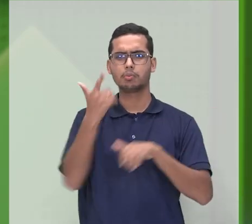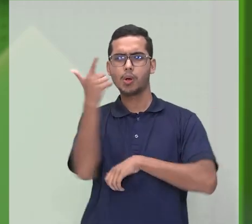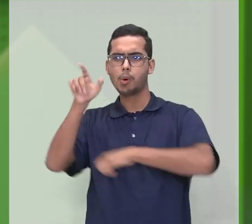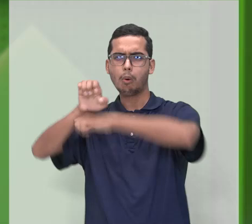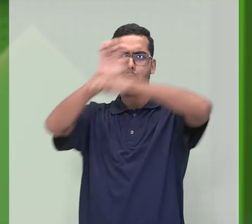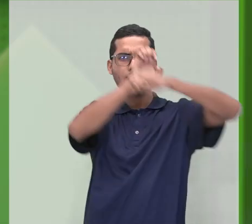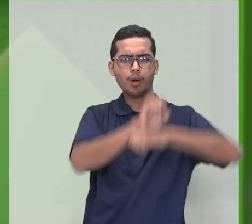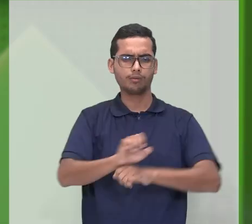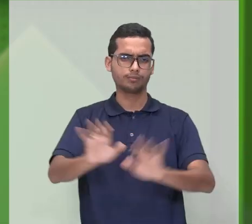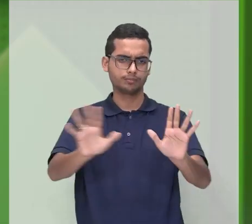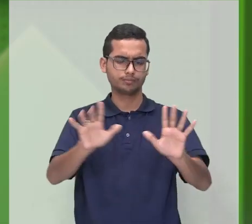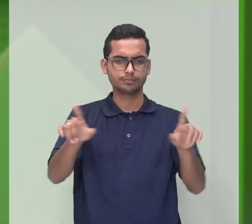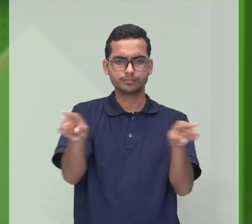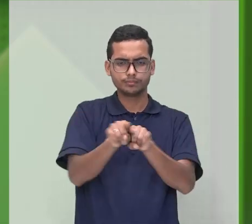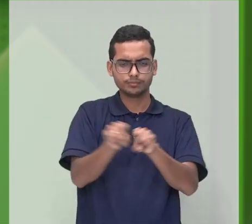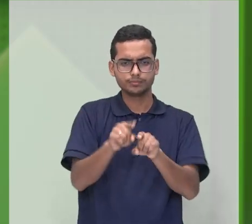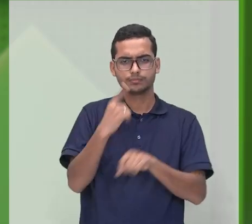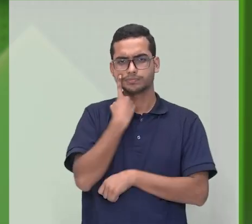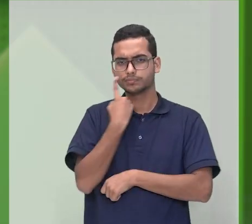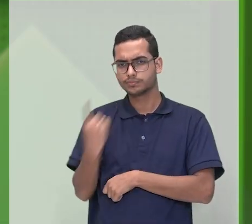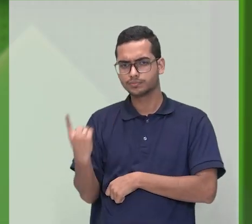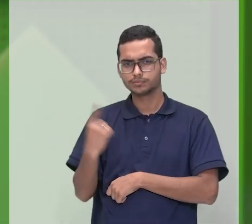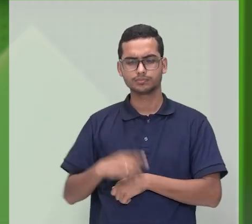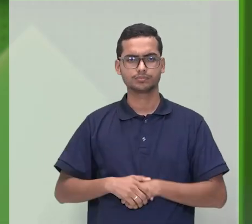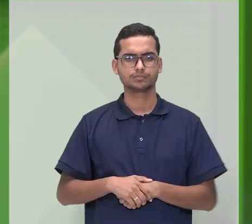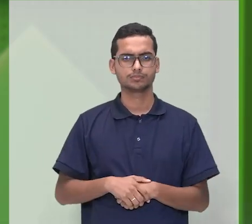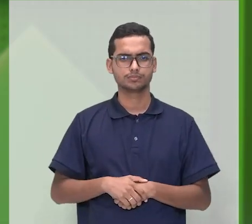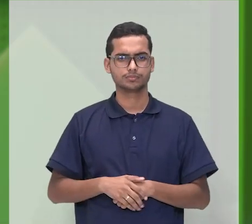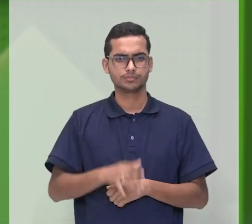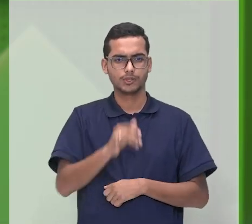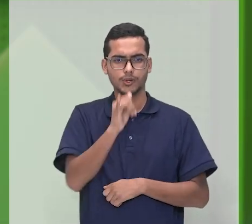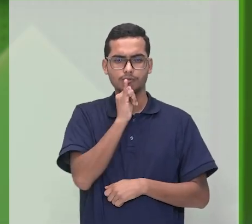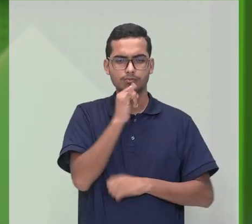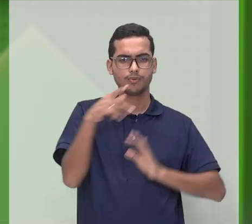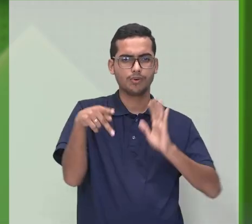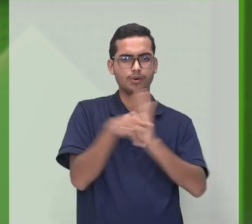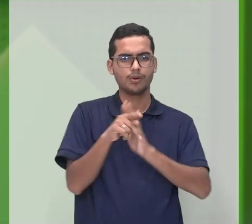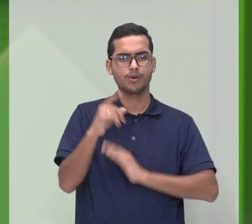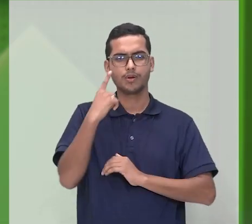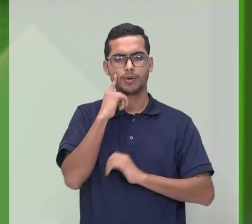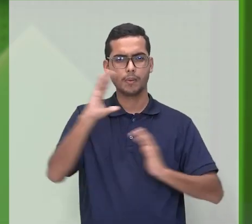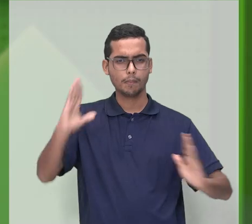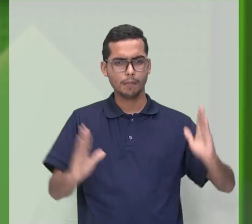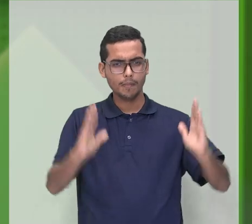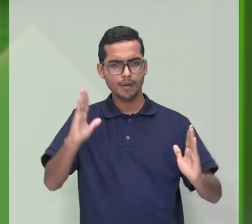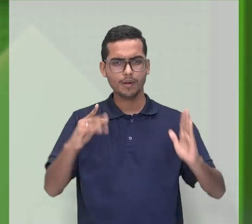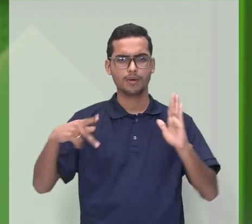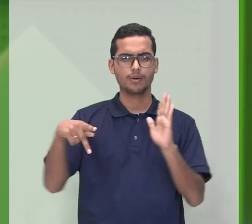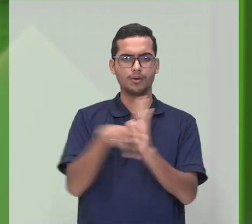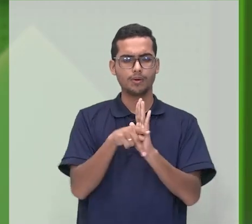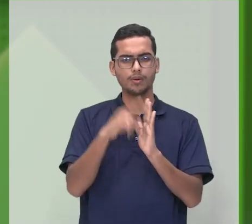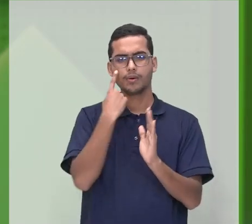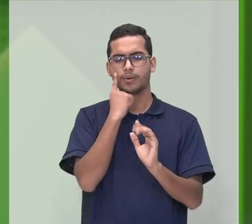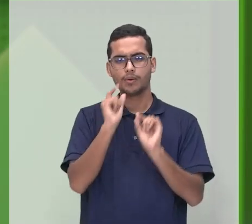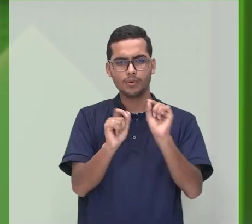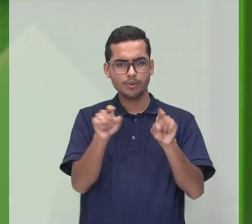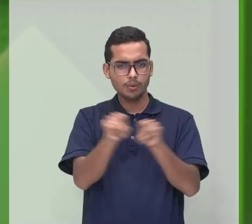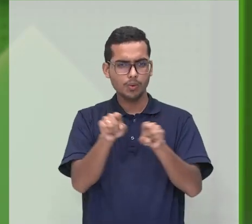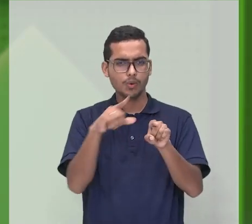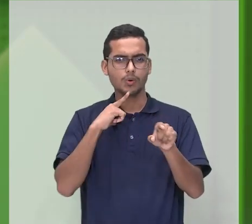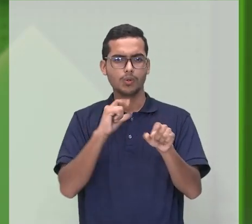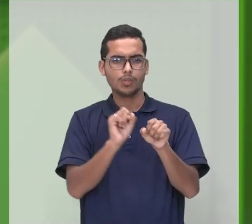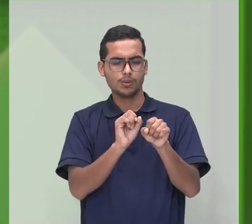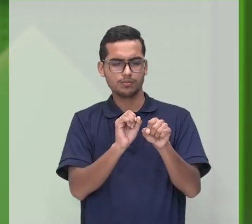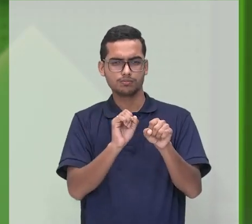se faz? Sinalizar na frente da casa com uma bandeirinha vermelha, para alertar, né, os vizinhos,